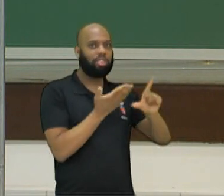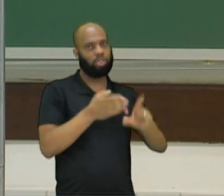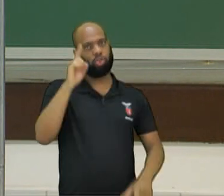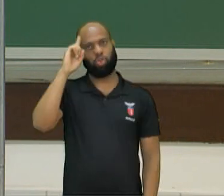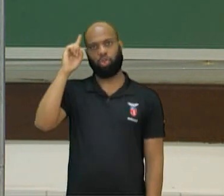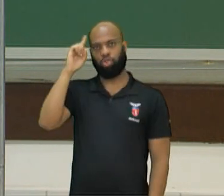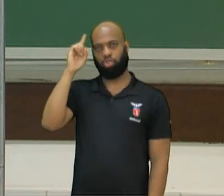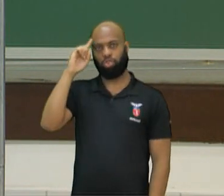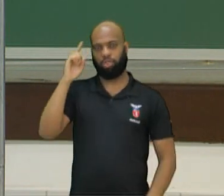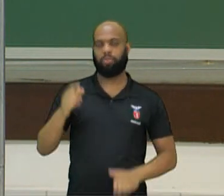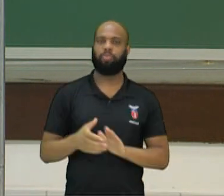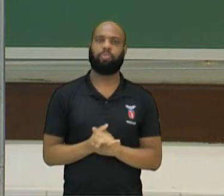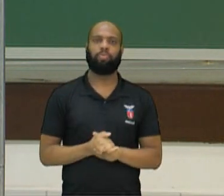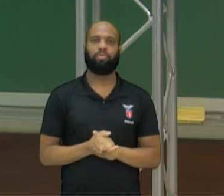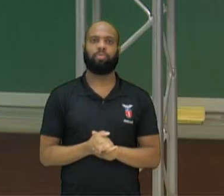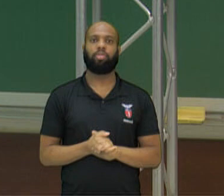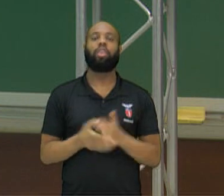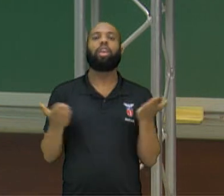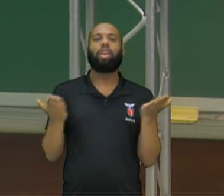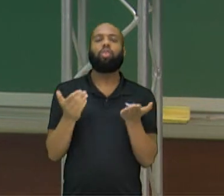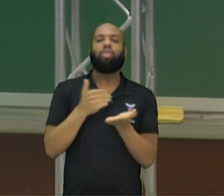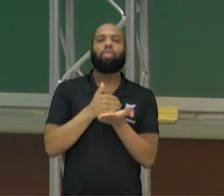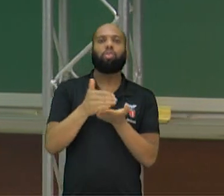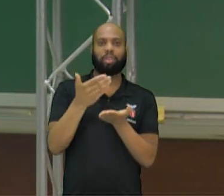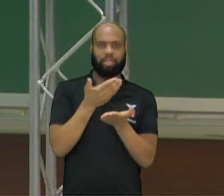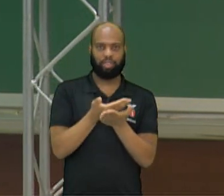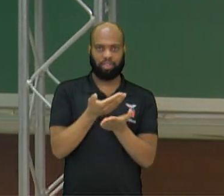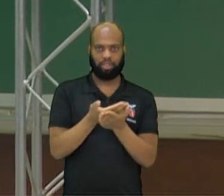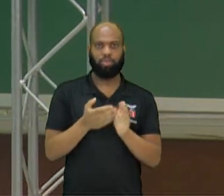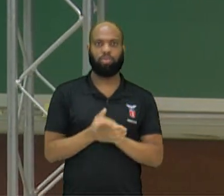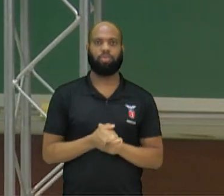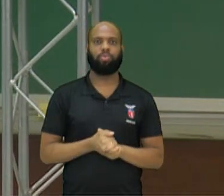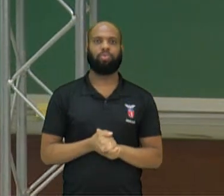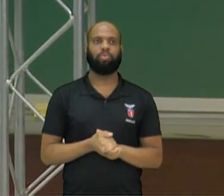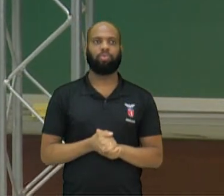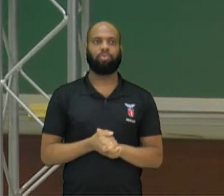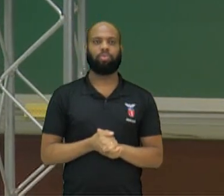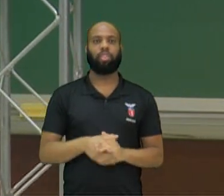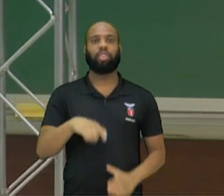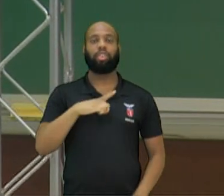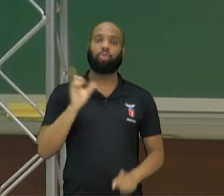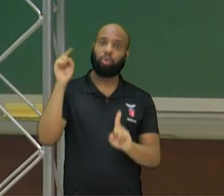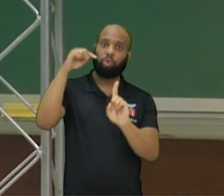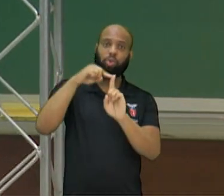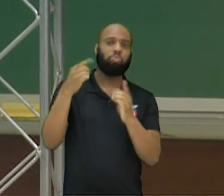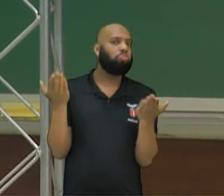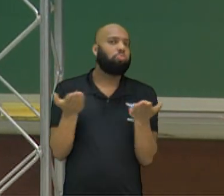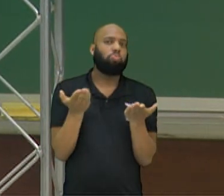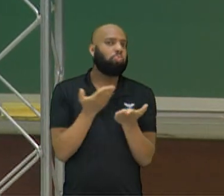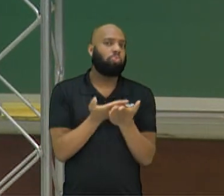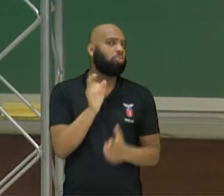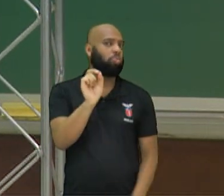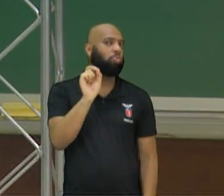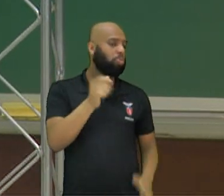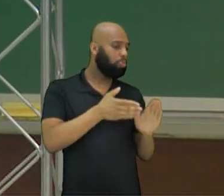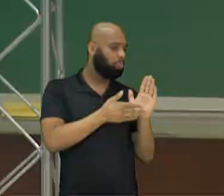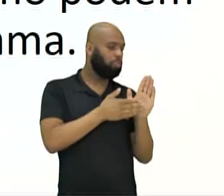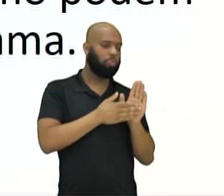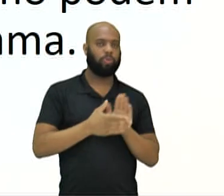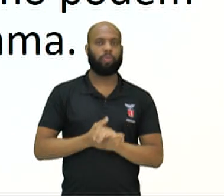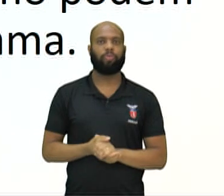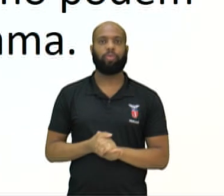diariamente a esta ferramenta. E então vamos começar agora a nossa aula vendo os objetivos propostos. Então